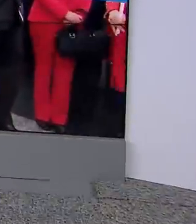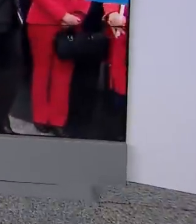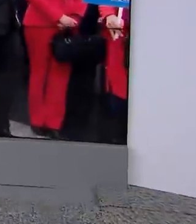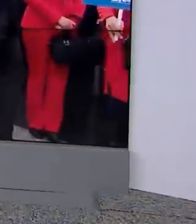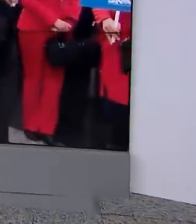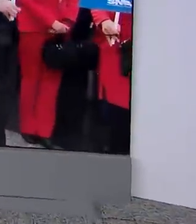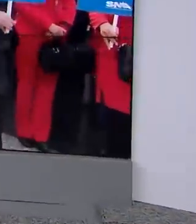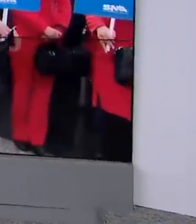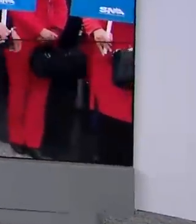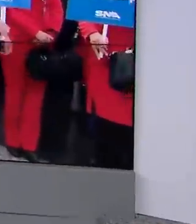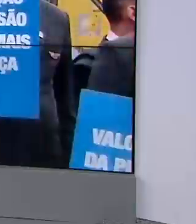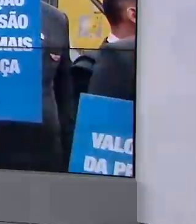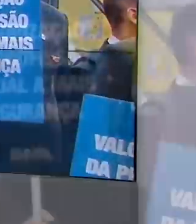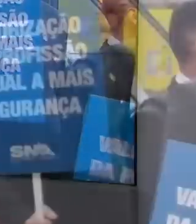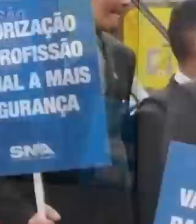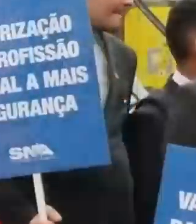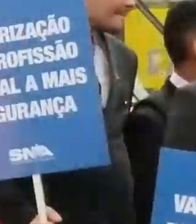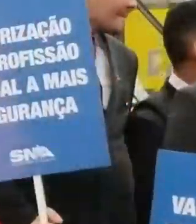Tchau!